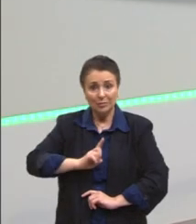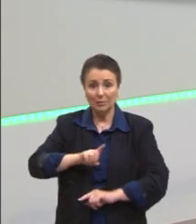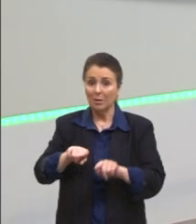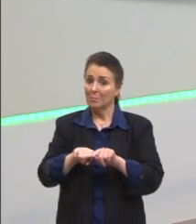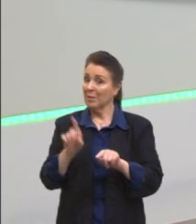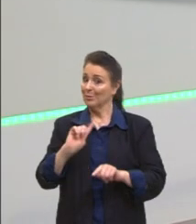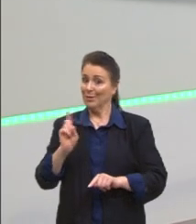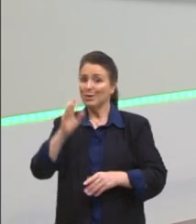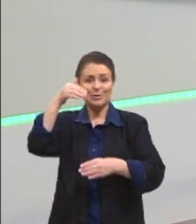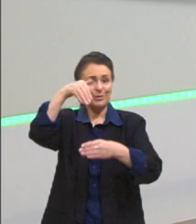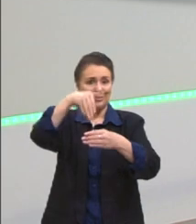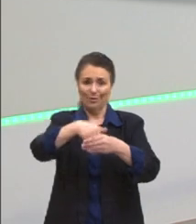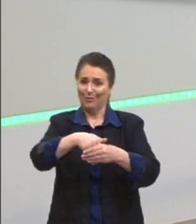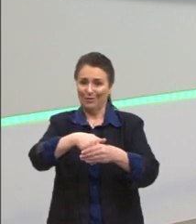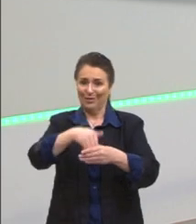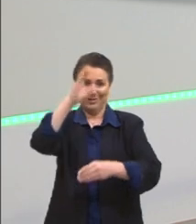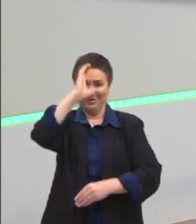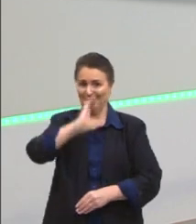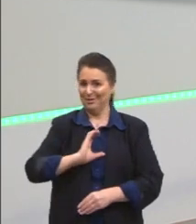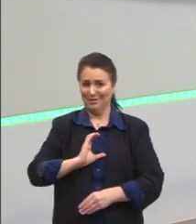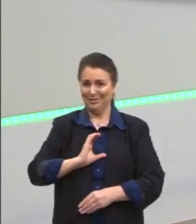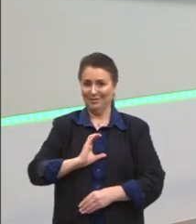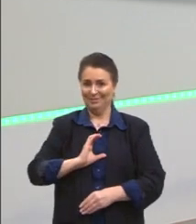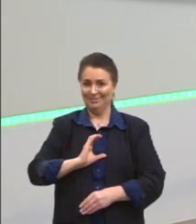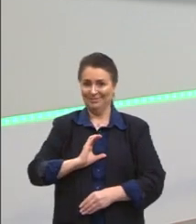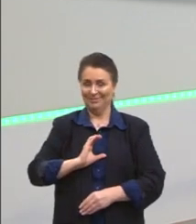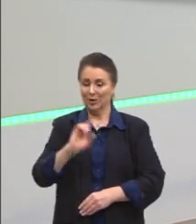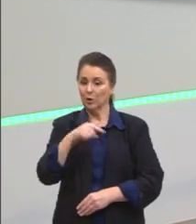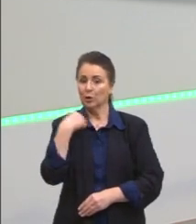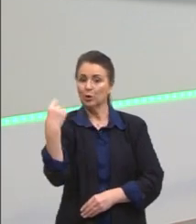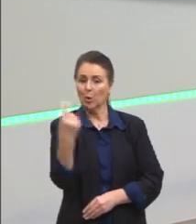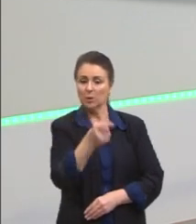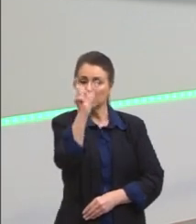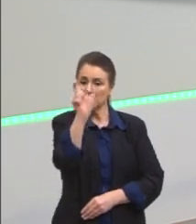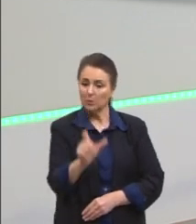restringe apenas o voto né Nós como cidadãos